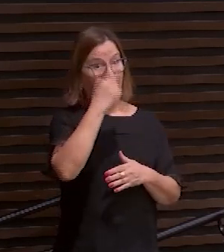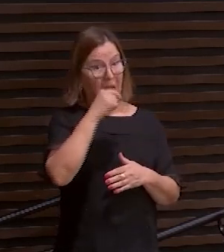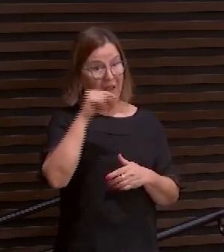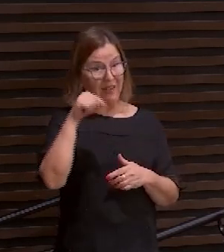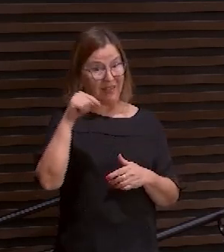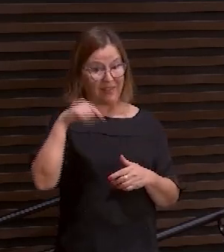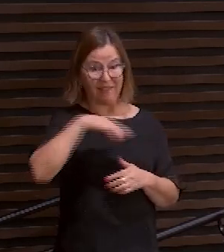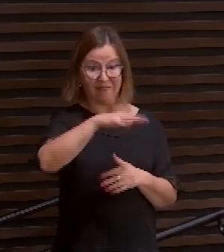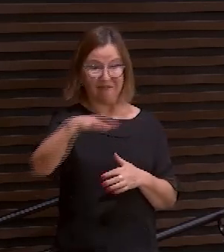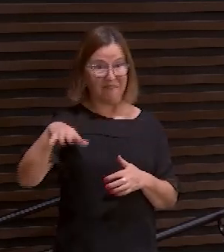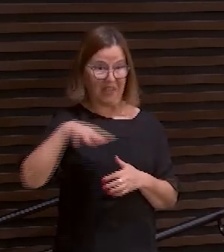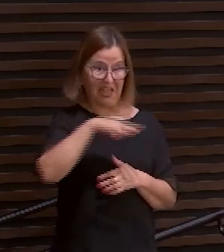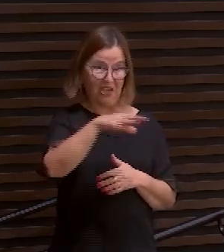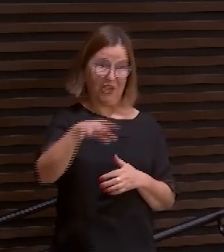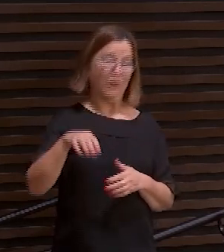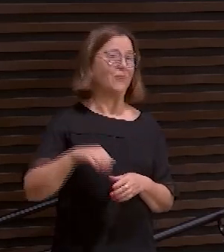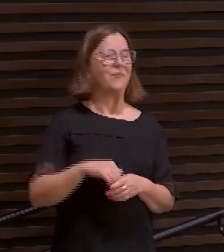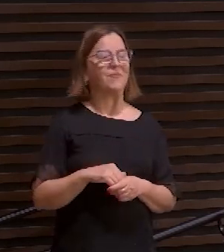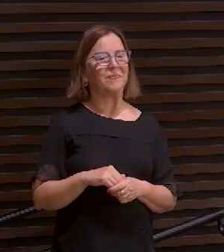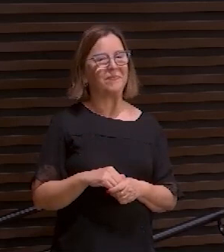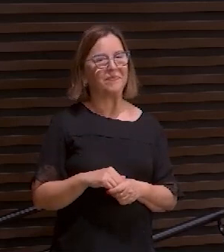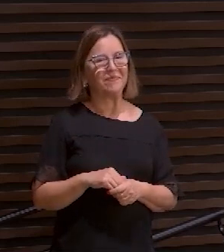região.